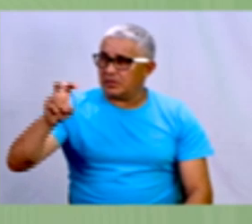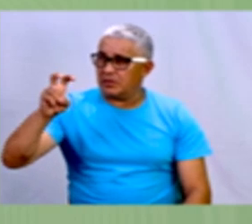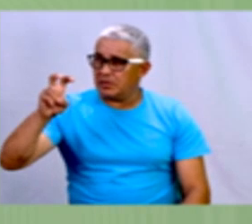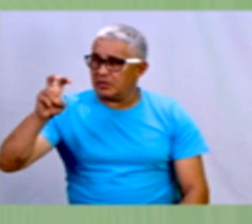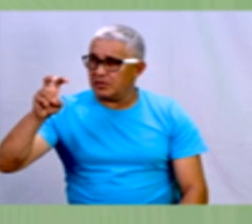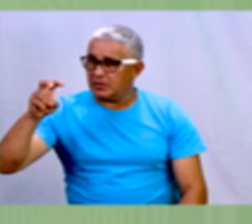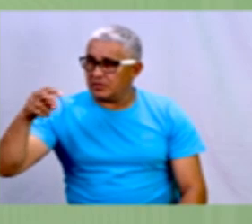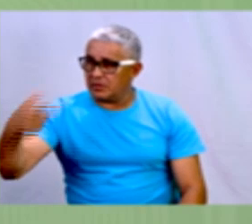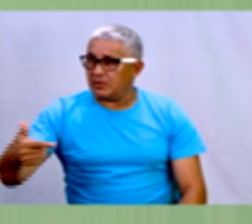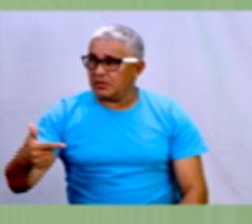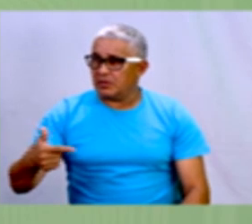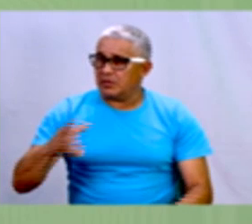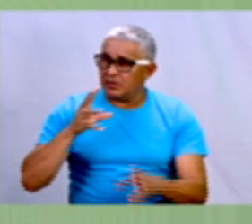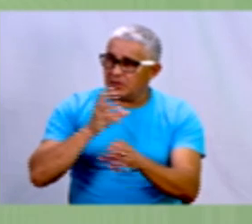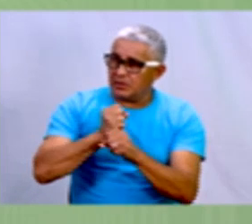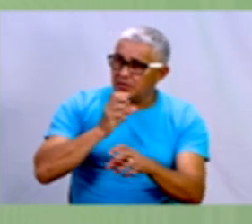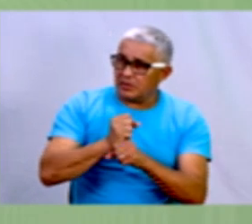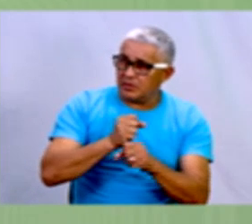dar